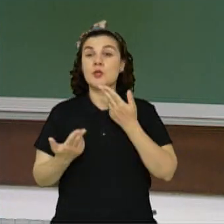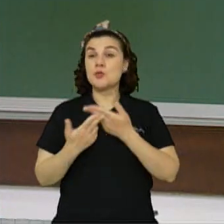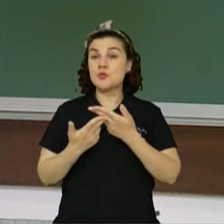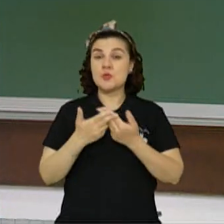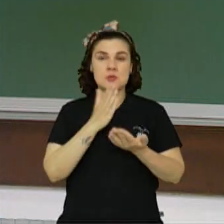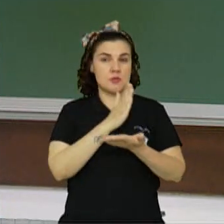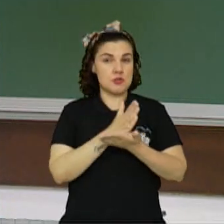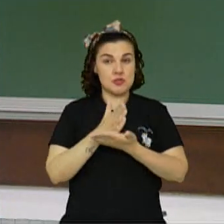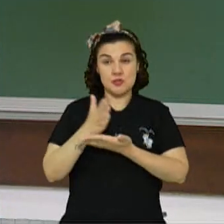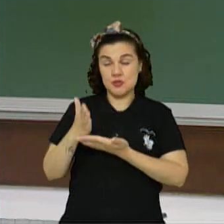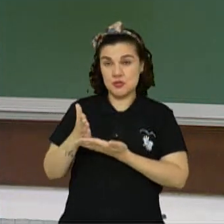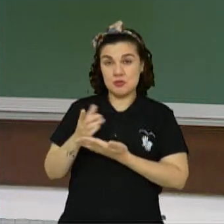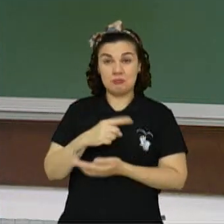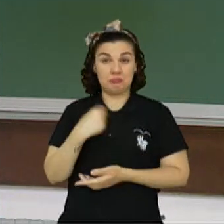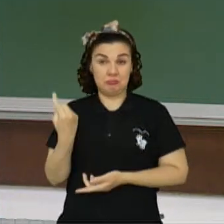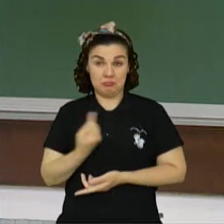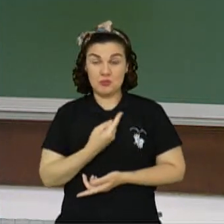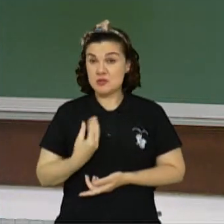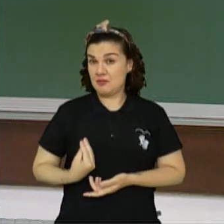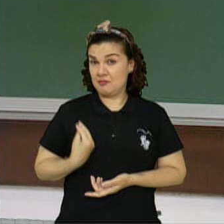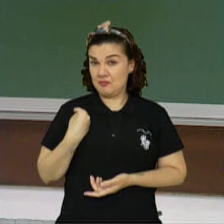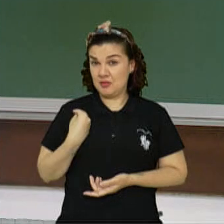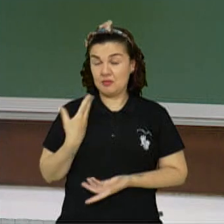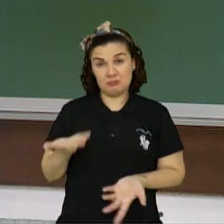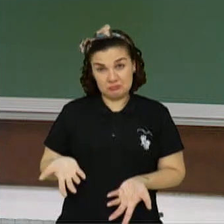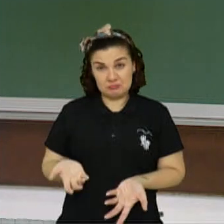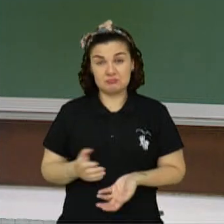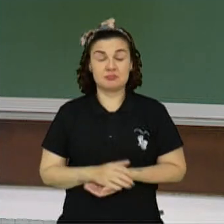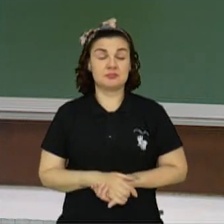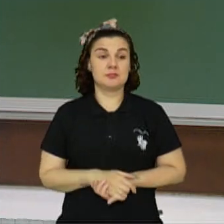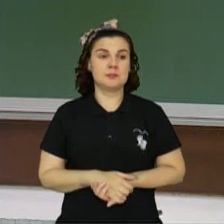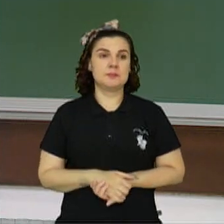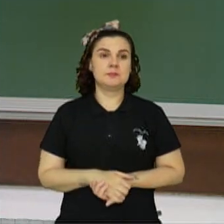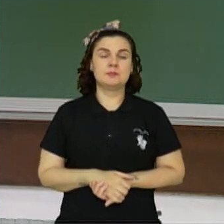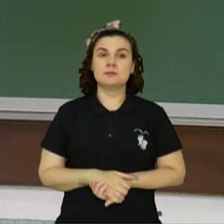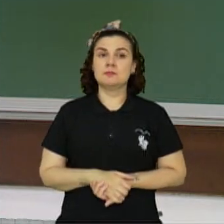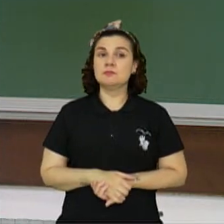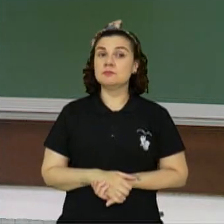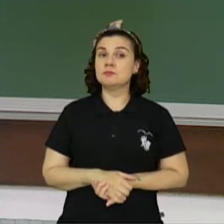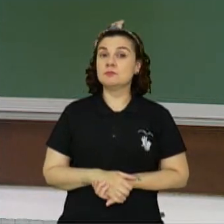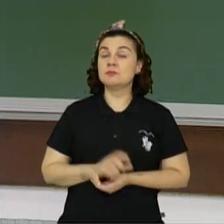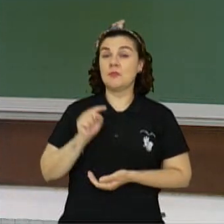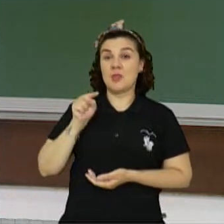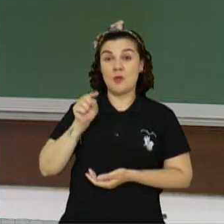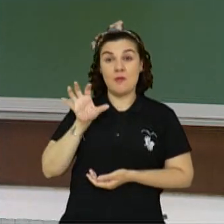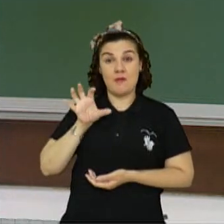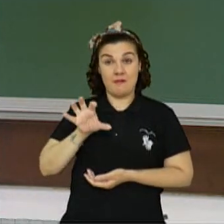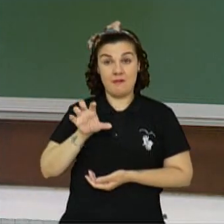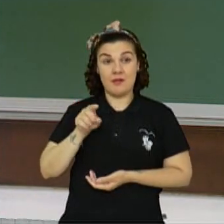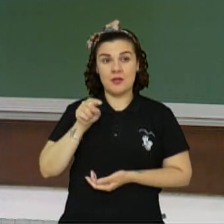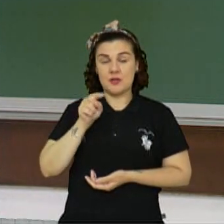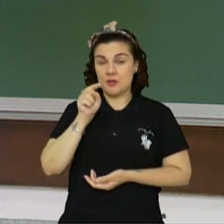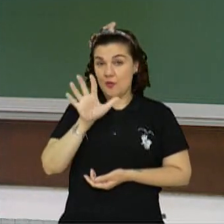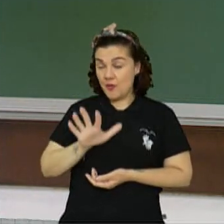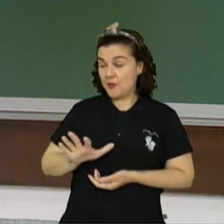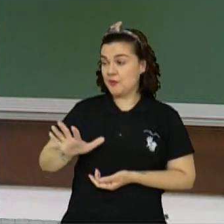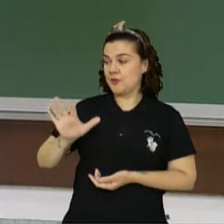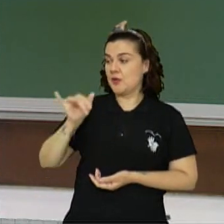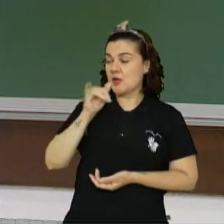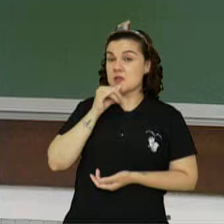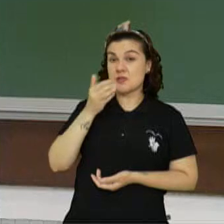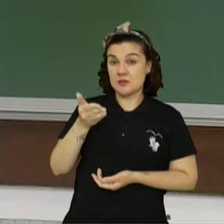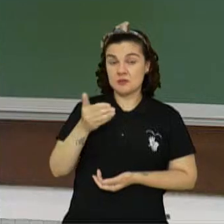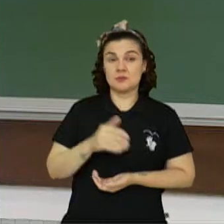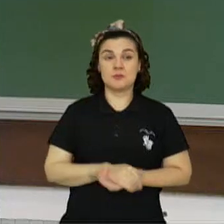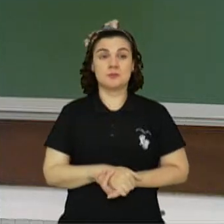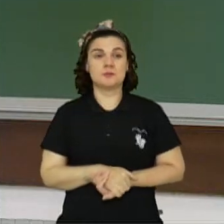nosso dia a dia, no nosso cotidiano, isso aí é do dia a dia. É nesse sentido que eu trouxe aqui para vocês um